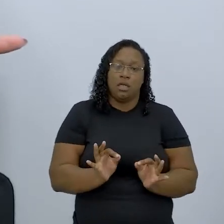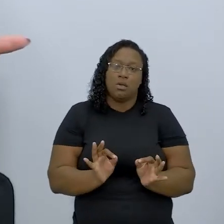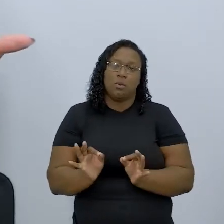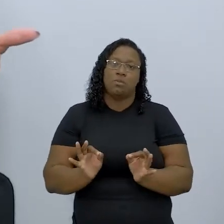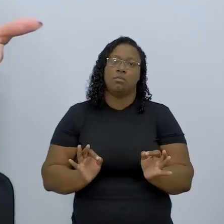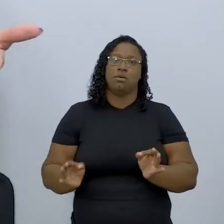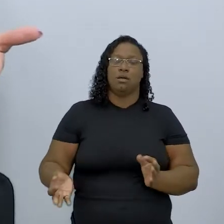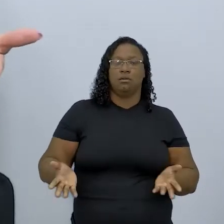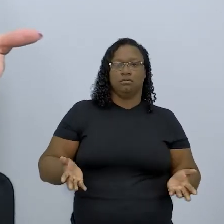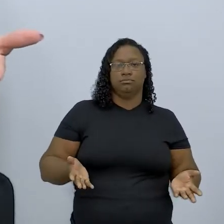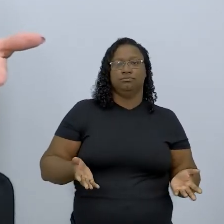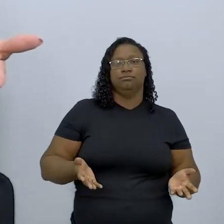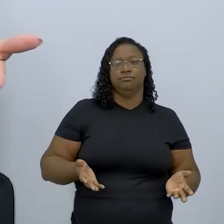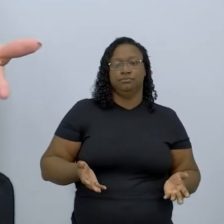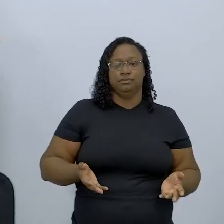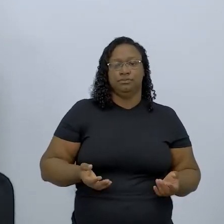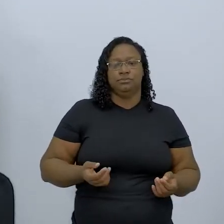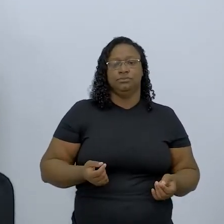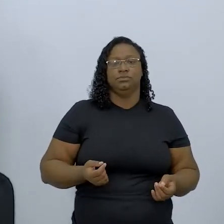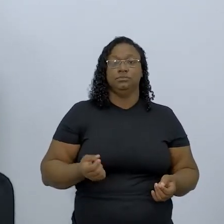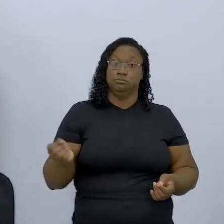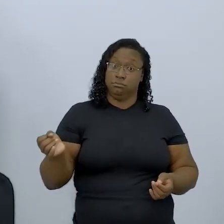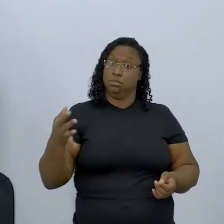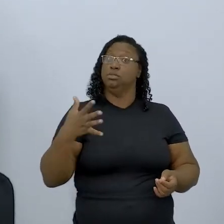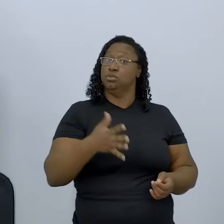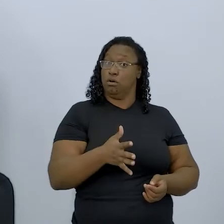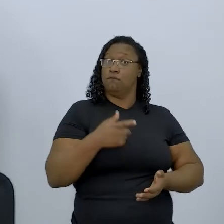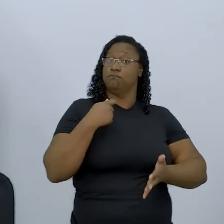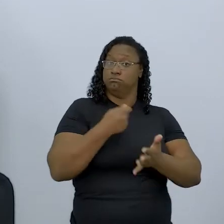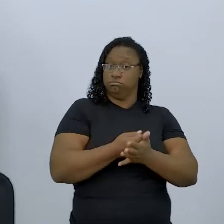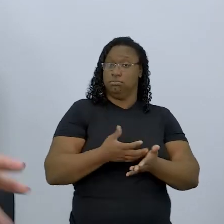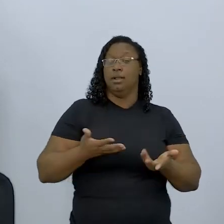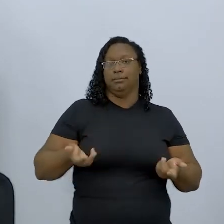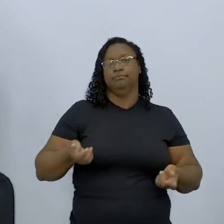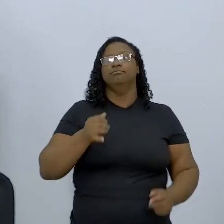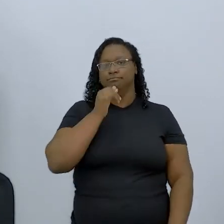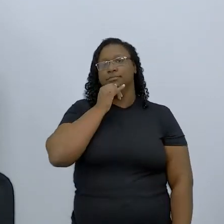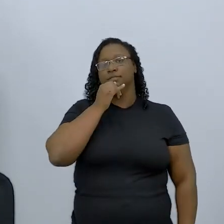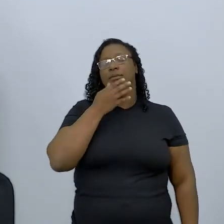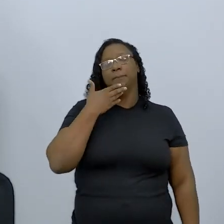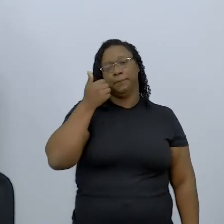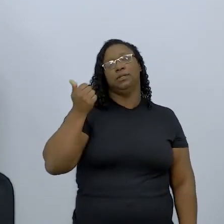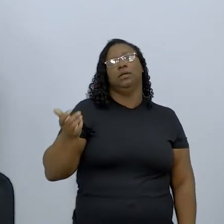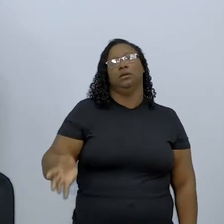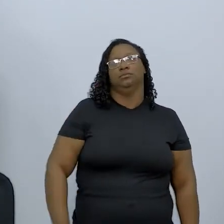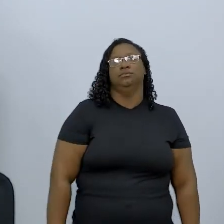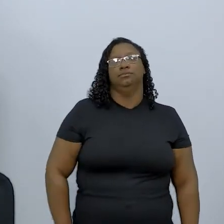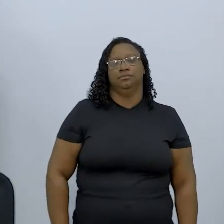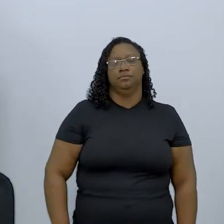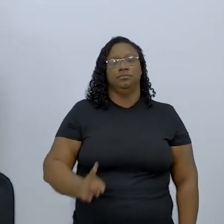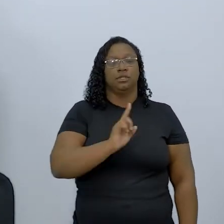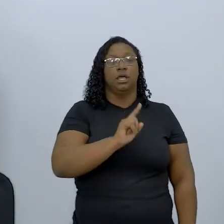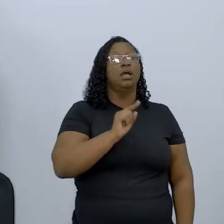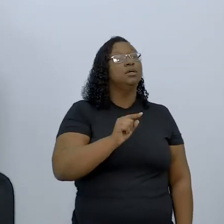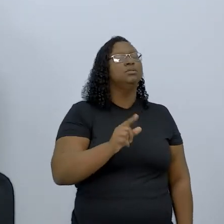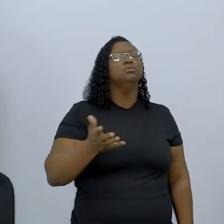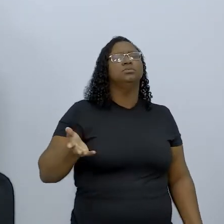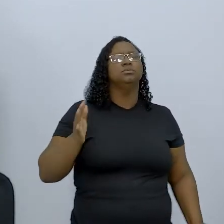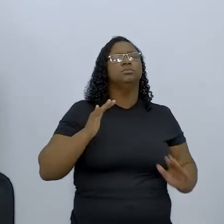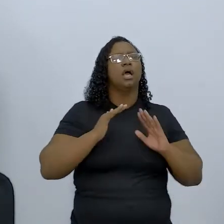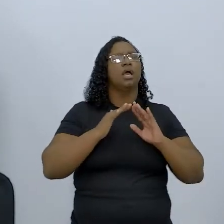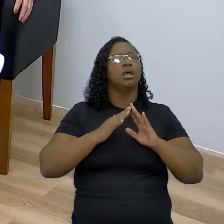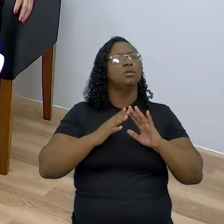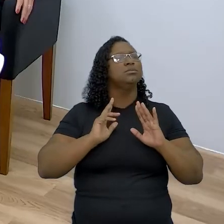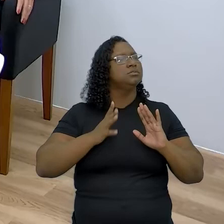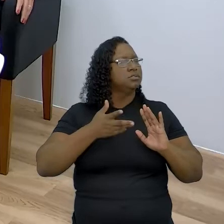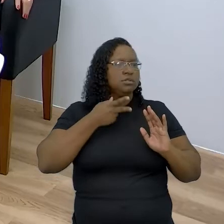mexer se for trocar, comprar uma nova. Usar uma nova. Esse uso de etiqueta. E na sua casa, você já falou, né? Geladeira,